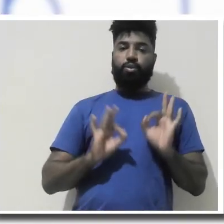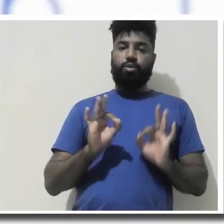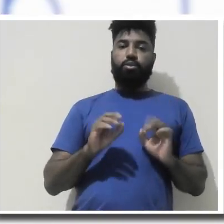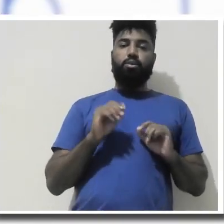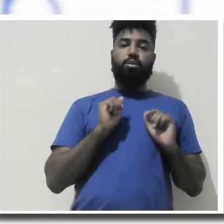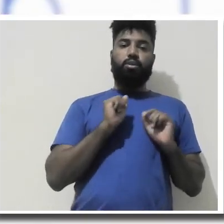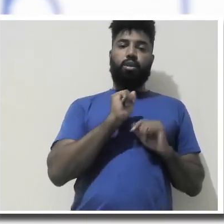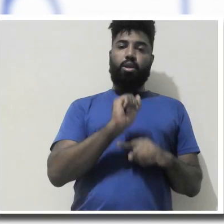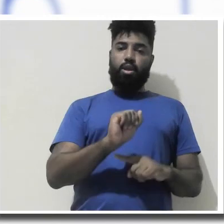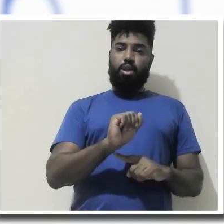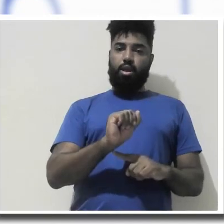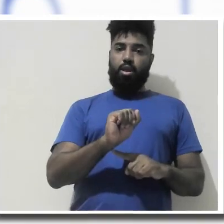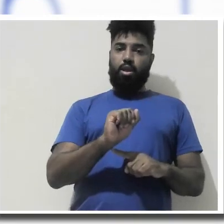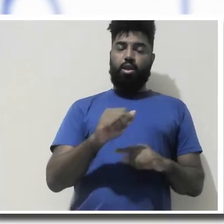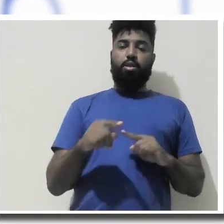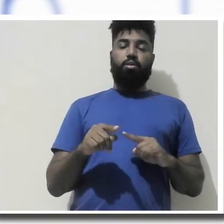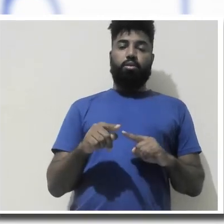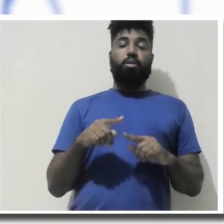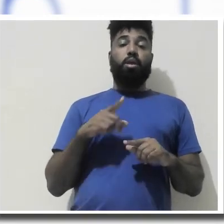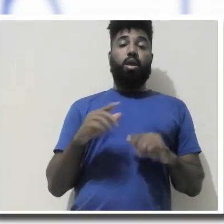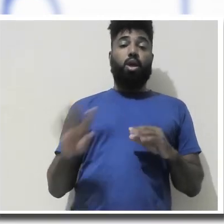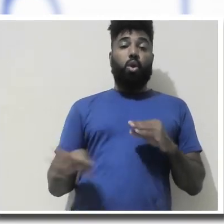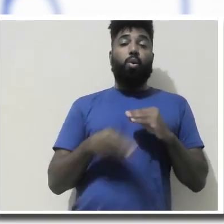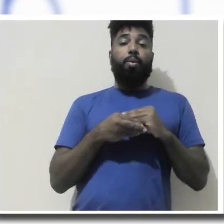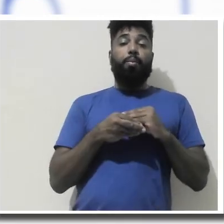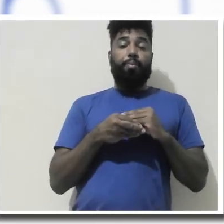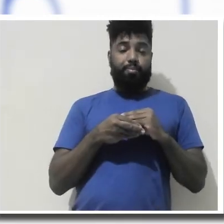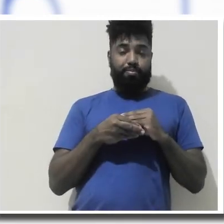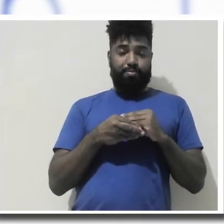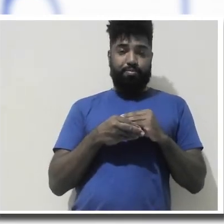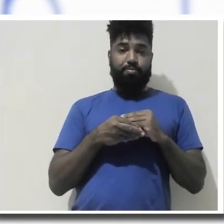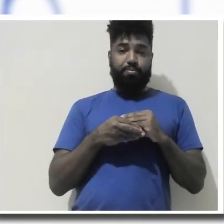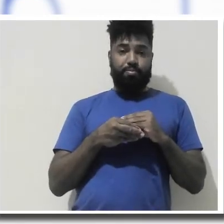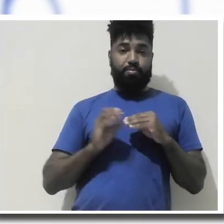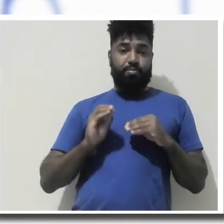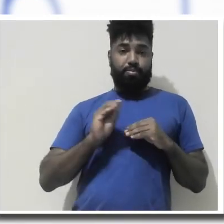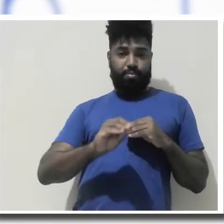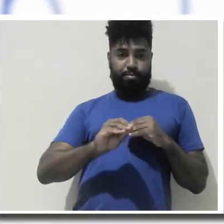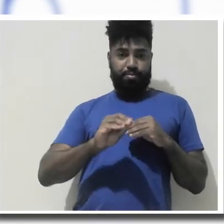eu tenho A. Aplicando o primeiro complementar,